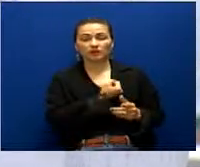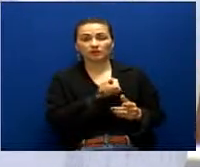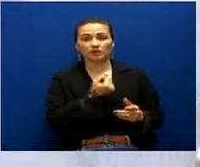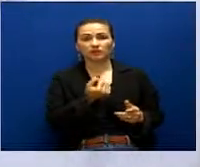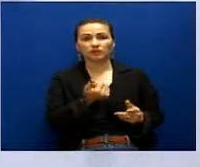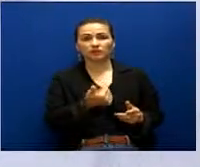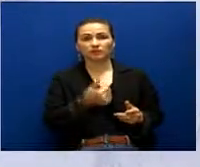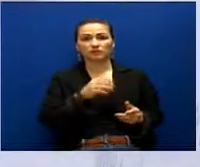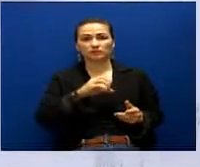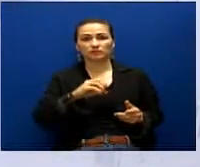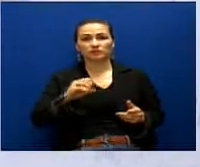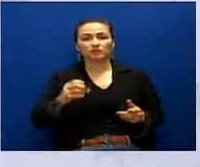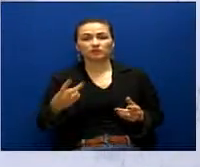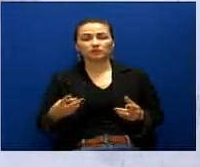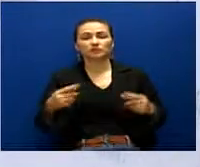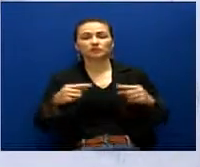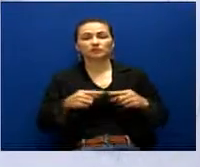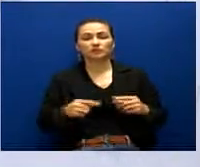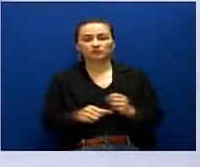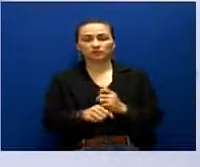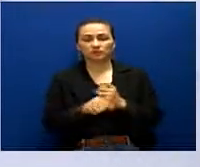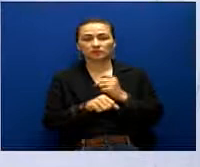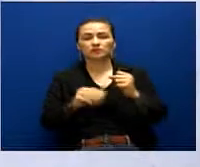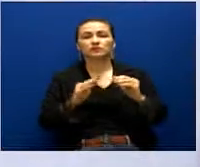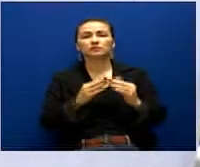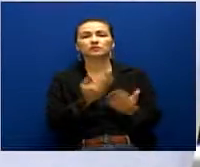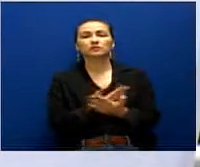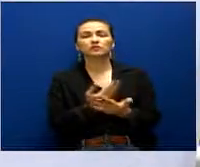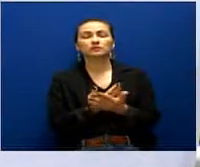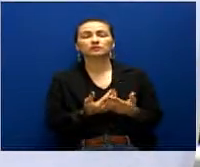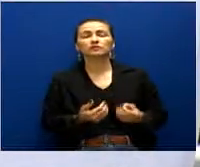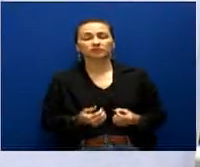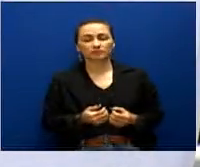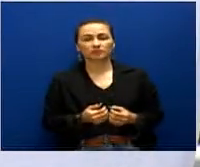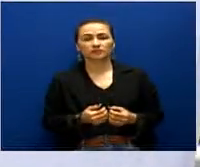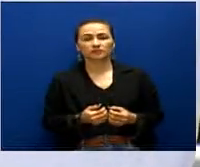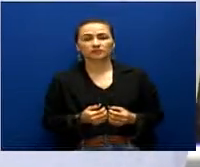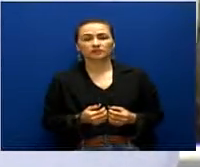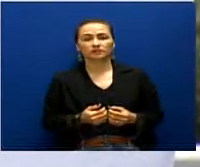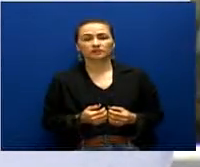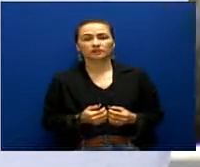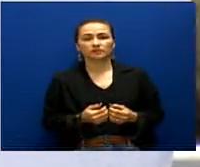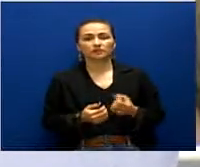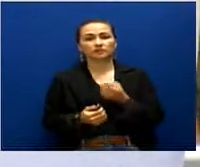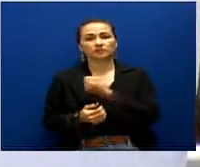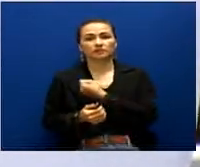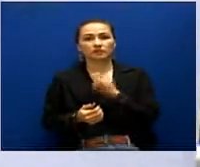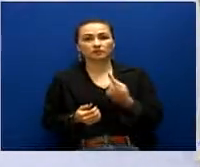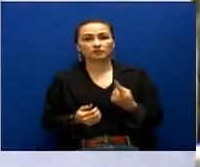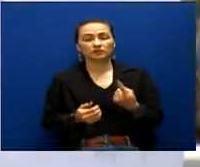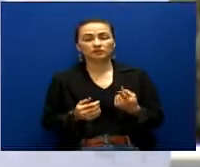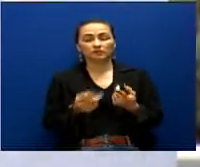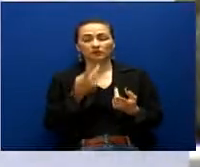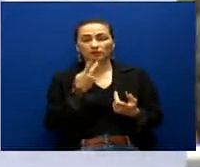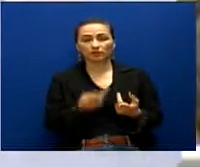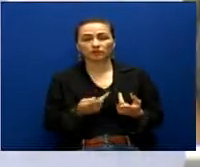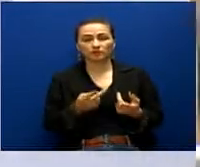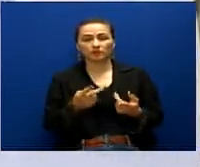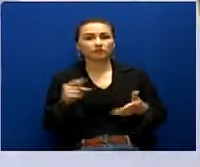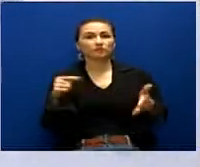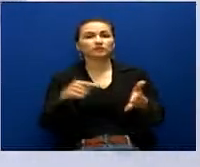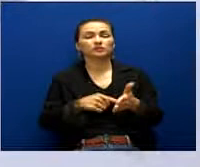construção de unidades escolares também repetidas, que diz a unidades 1, está dizendo que a meta física